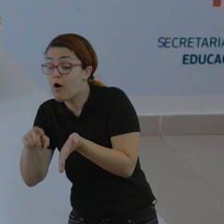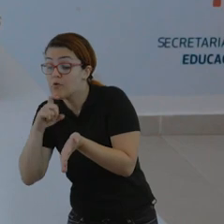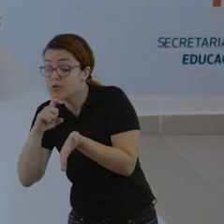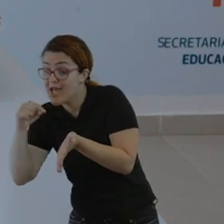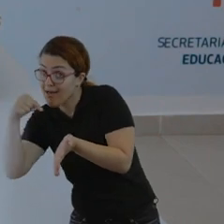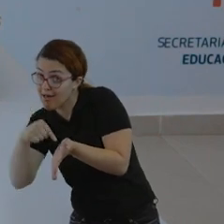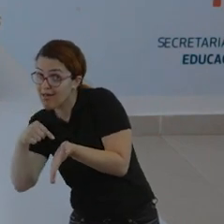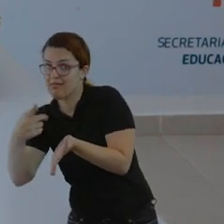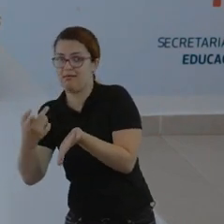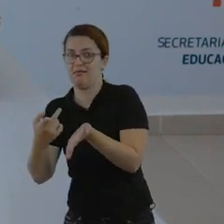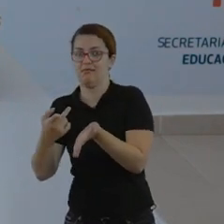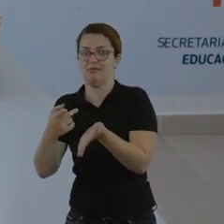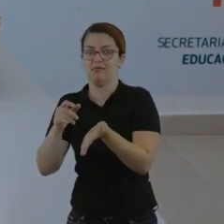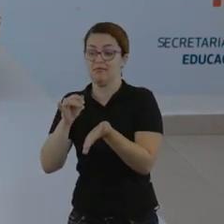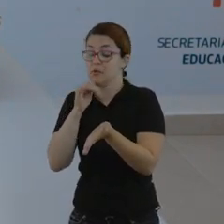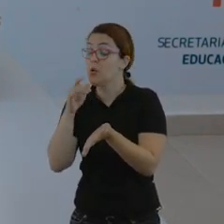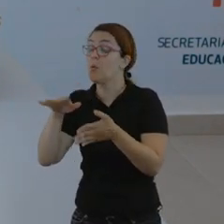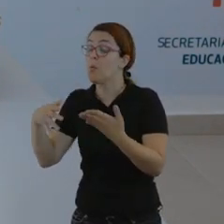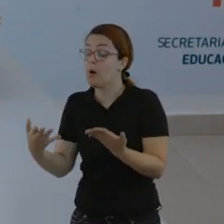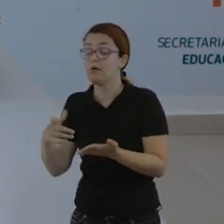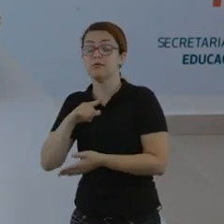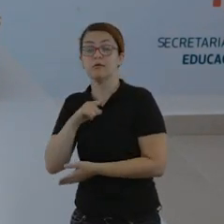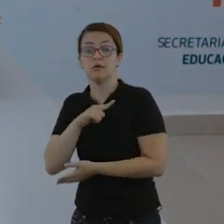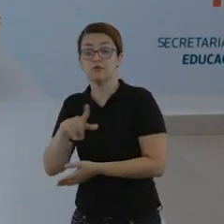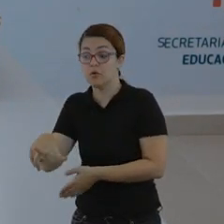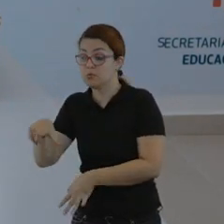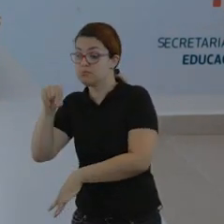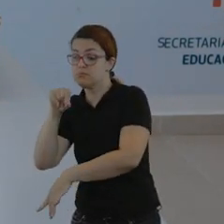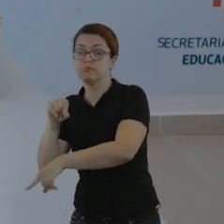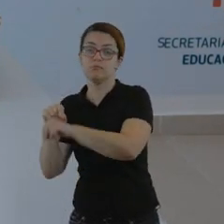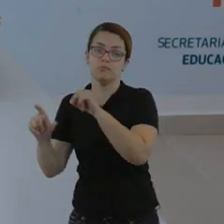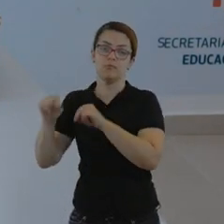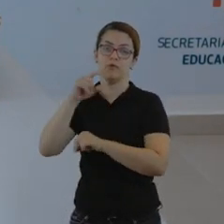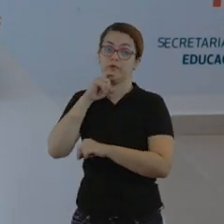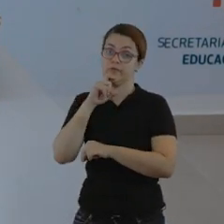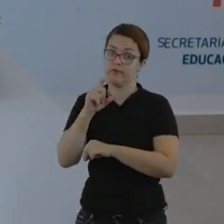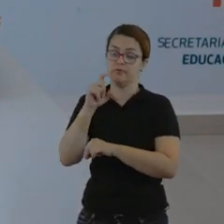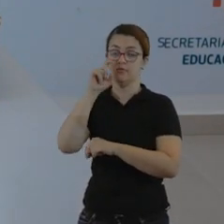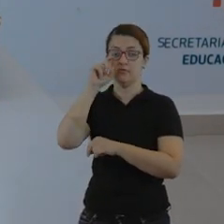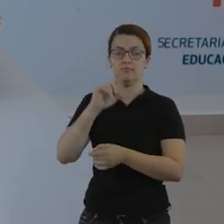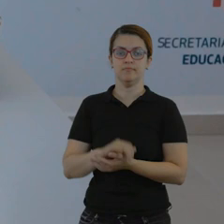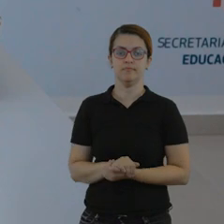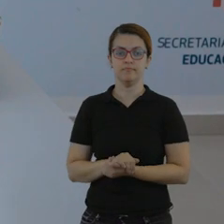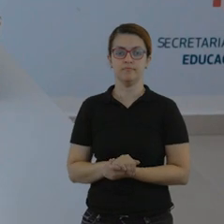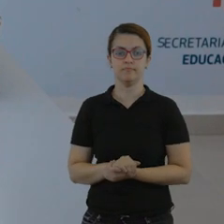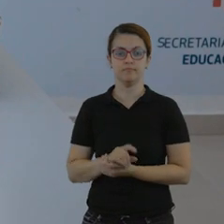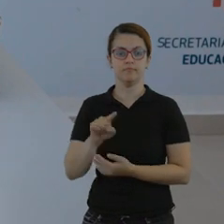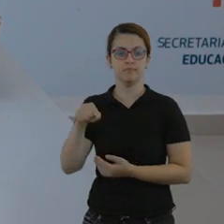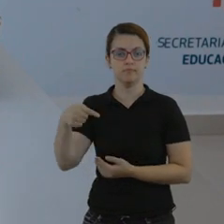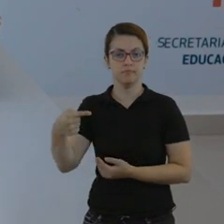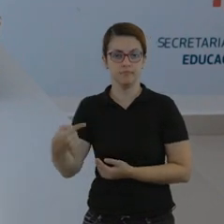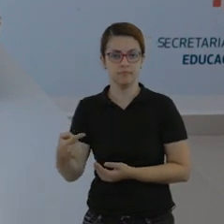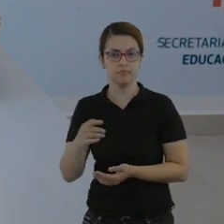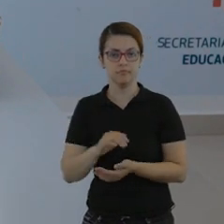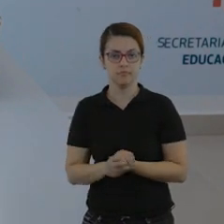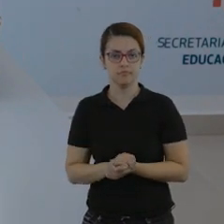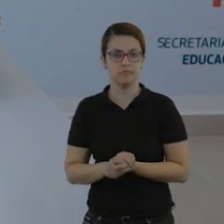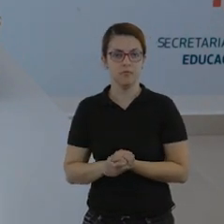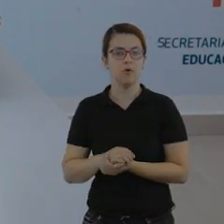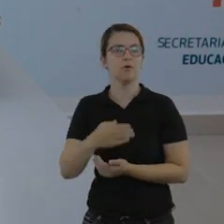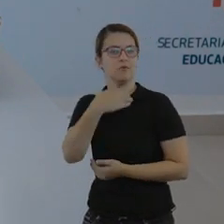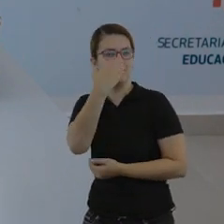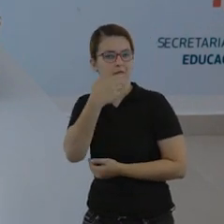aqui. Qual fruta que tem verde ali na cestinha? Então ele vai pegar somente as verdes naquele momento. Depois você trabalha a